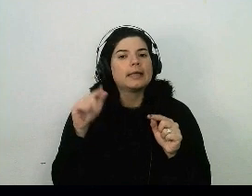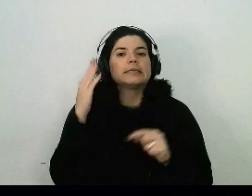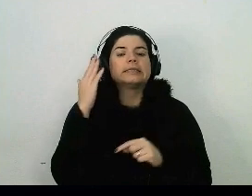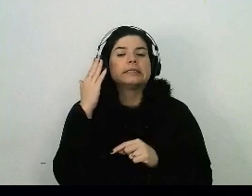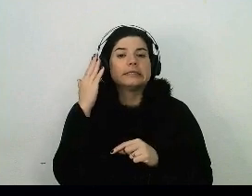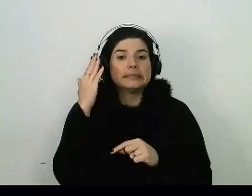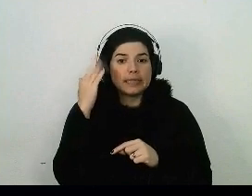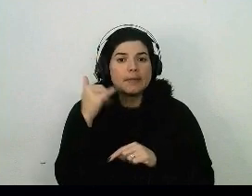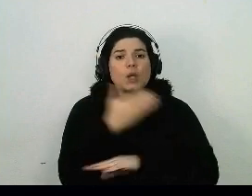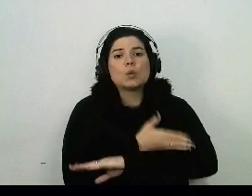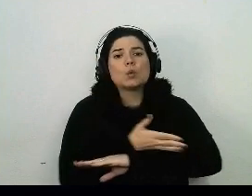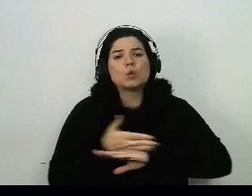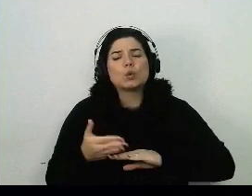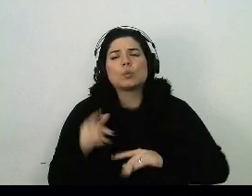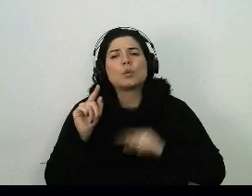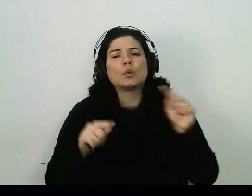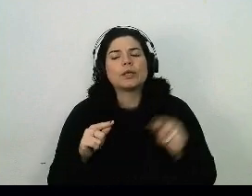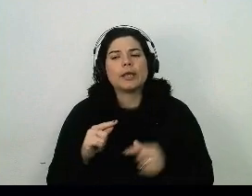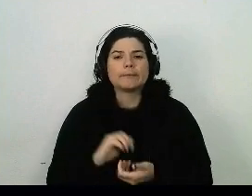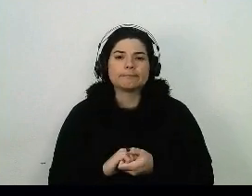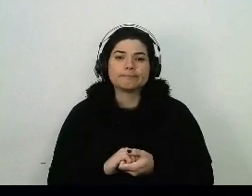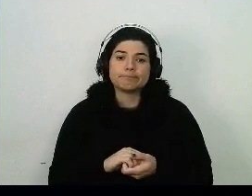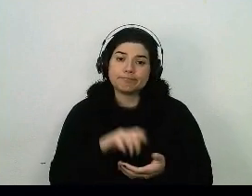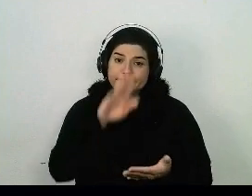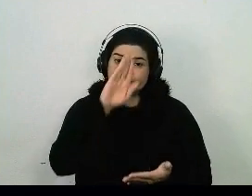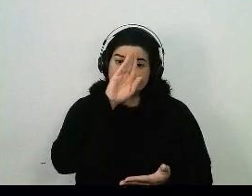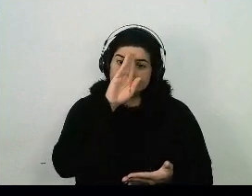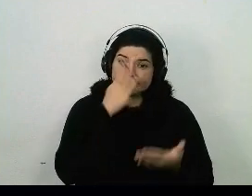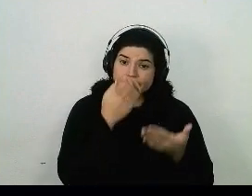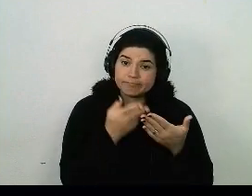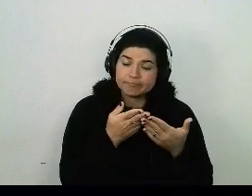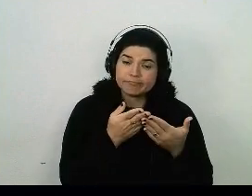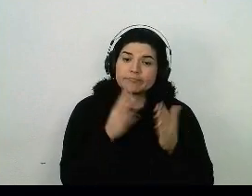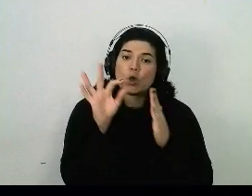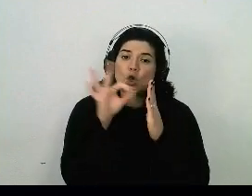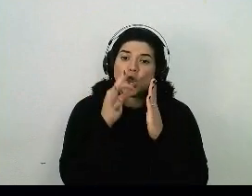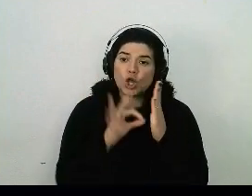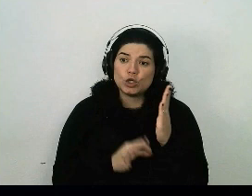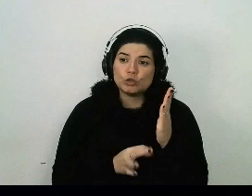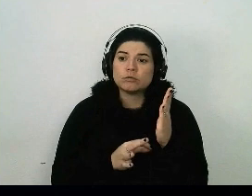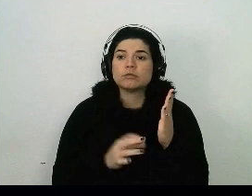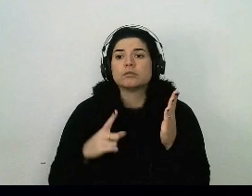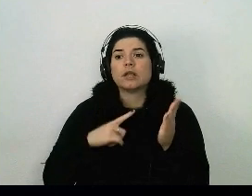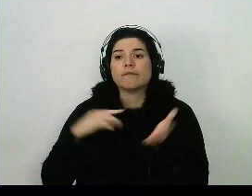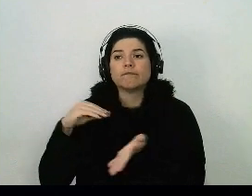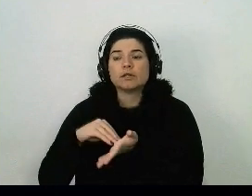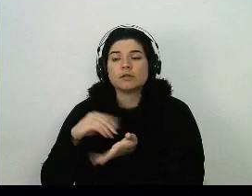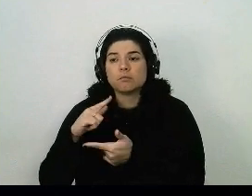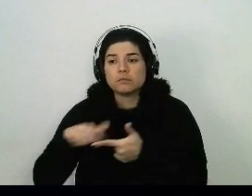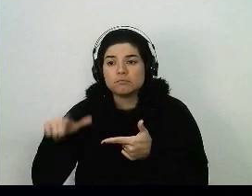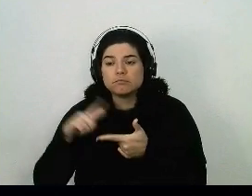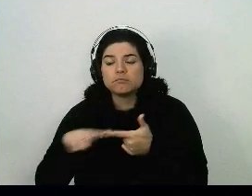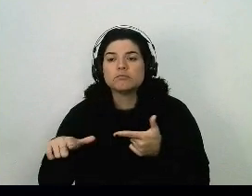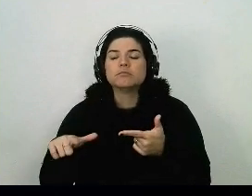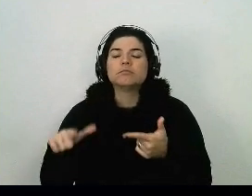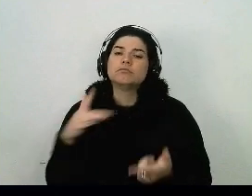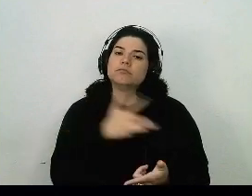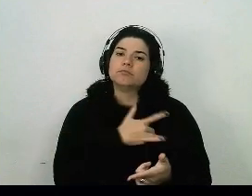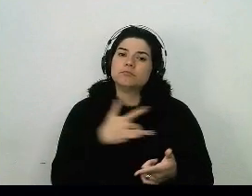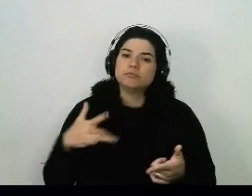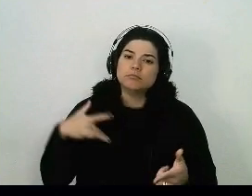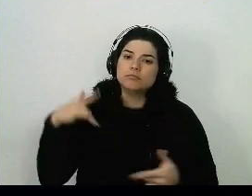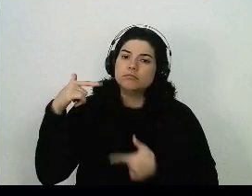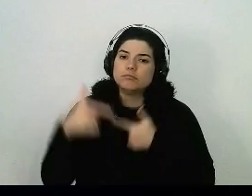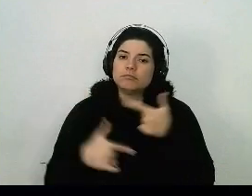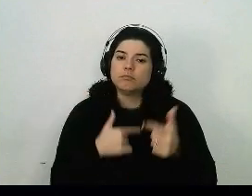acostumado como confiabilidade do nosso código ausência de bugs a saúde continua do serviço para quem precisa